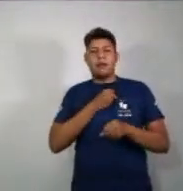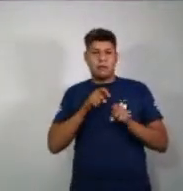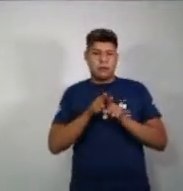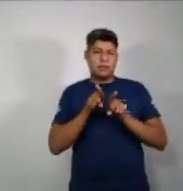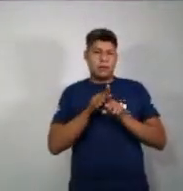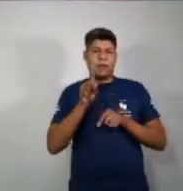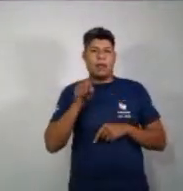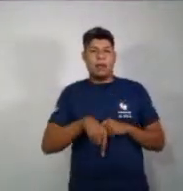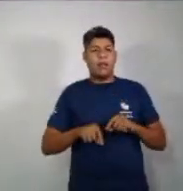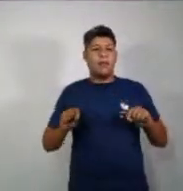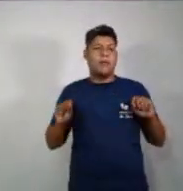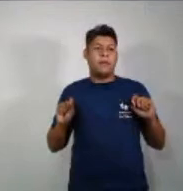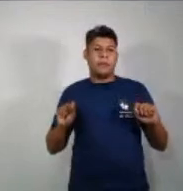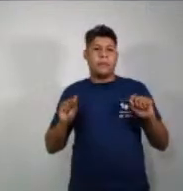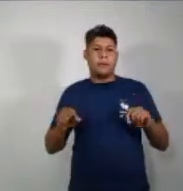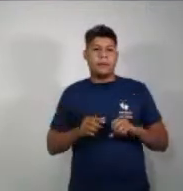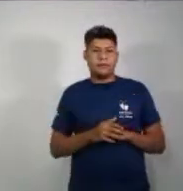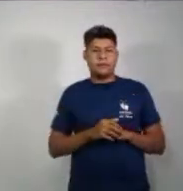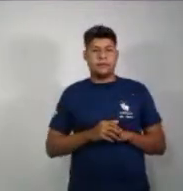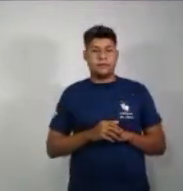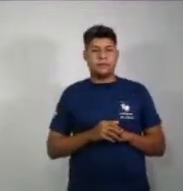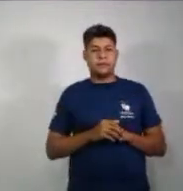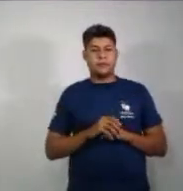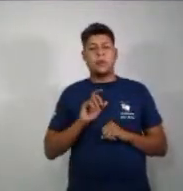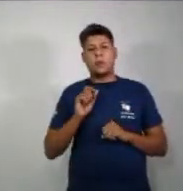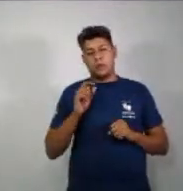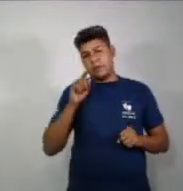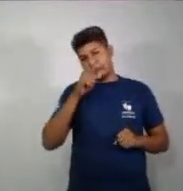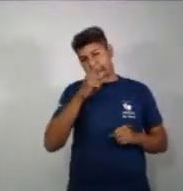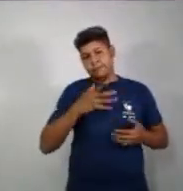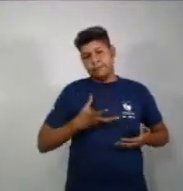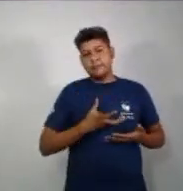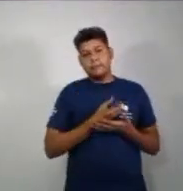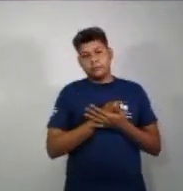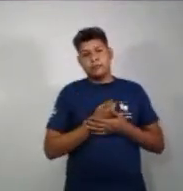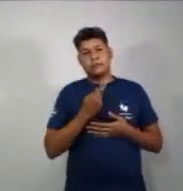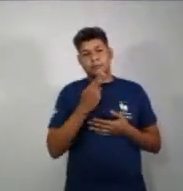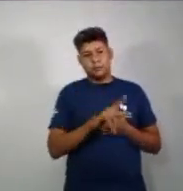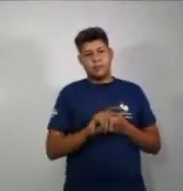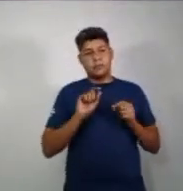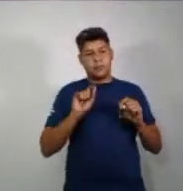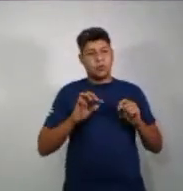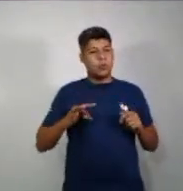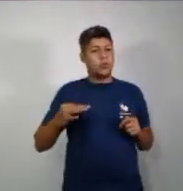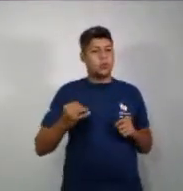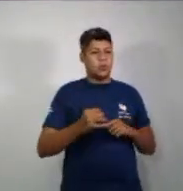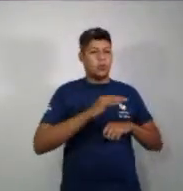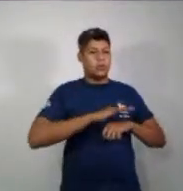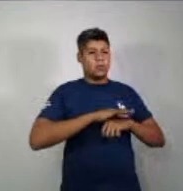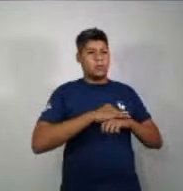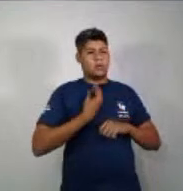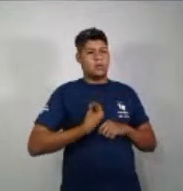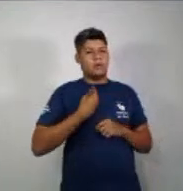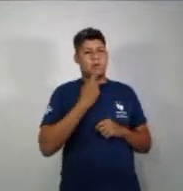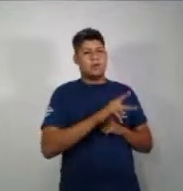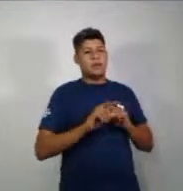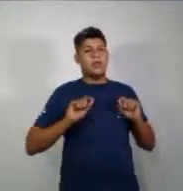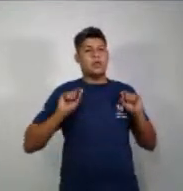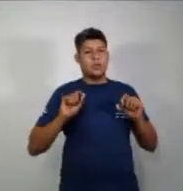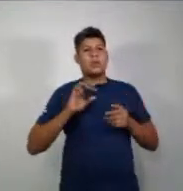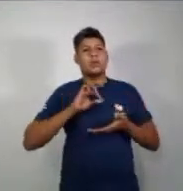isso foi a salvação dele, né, em todos os momentos da vida dele, que ele